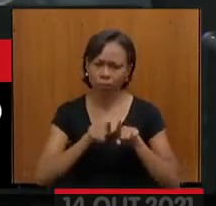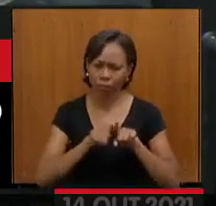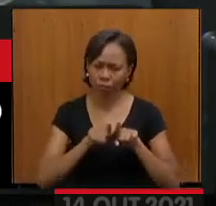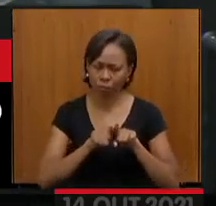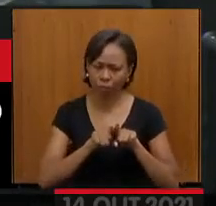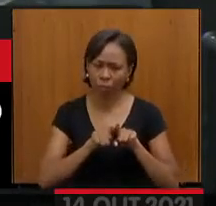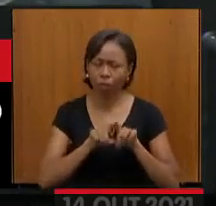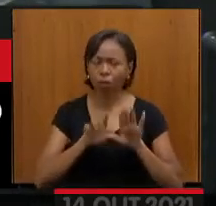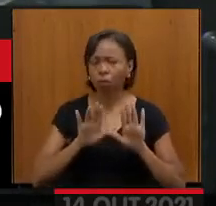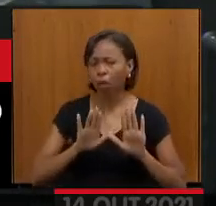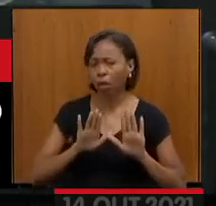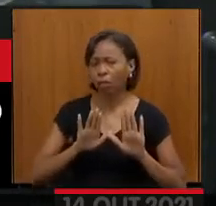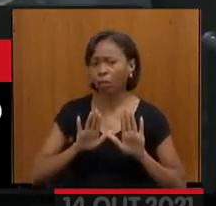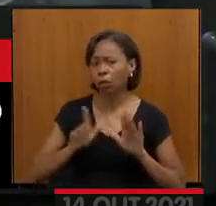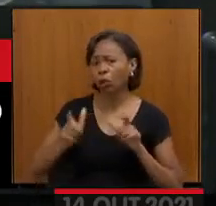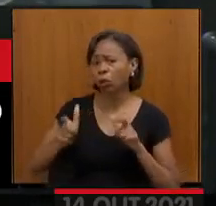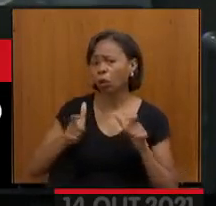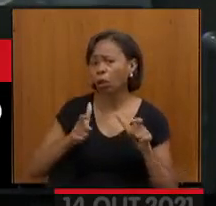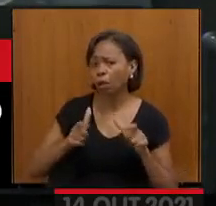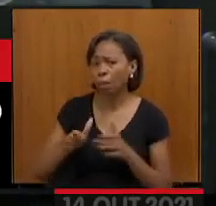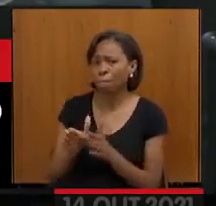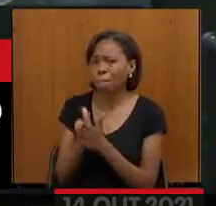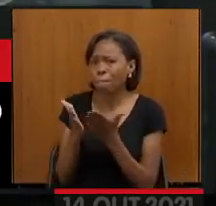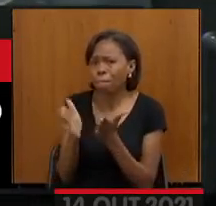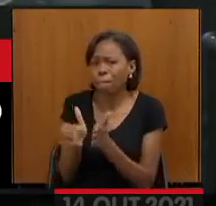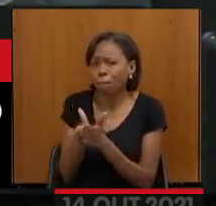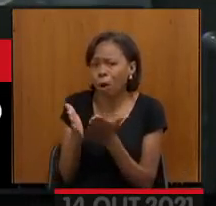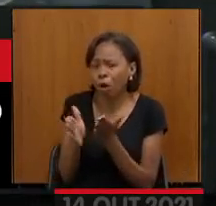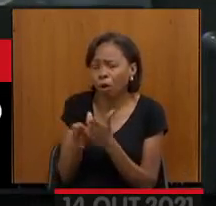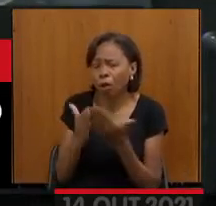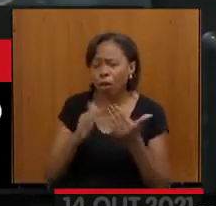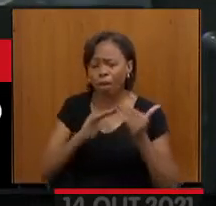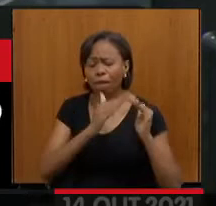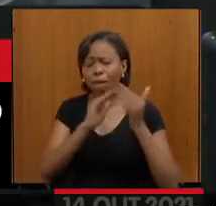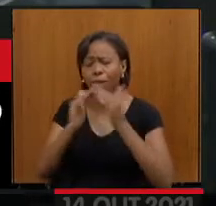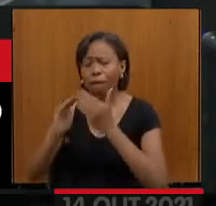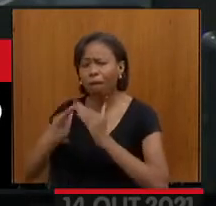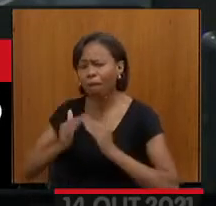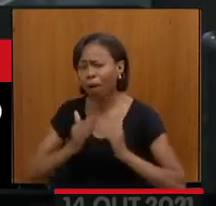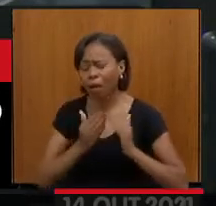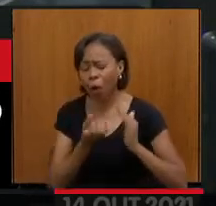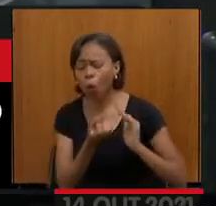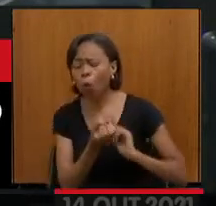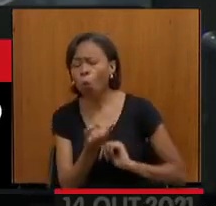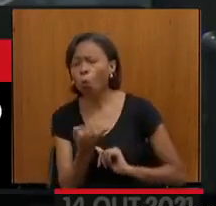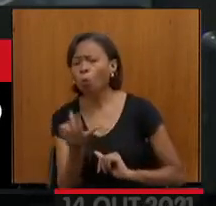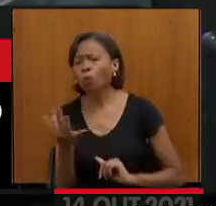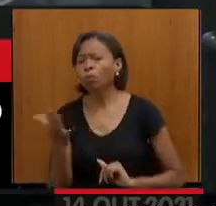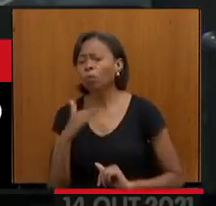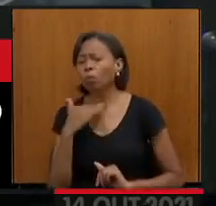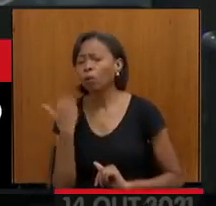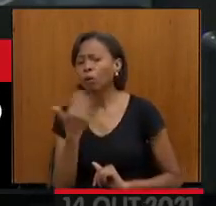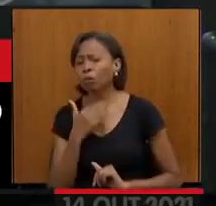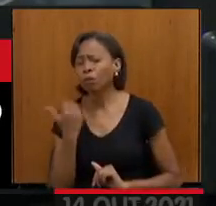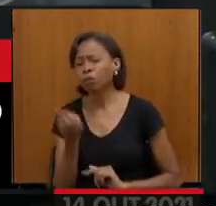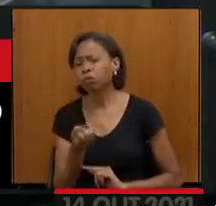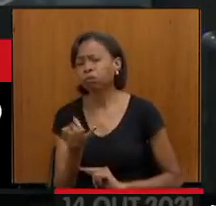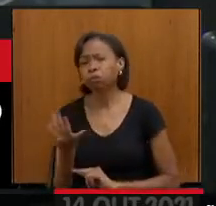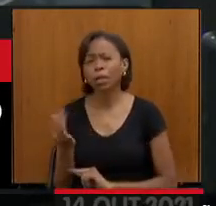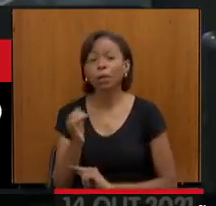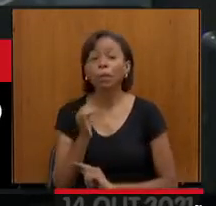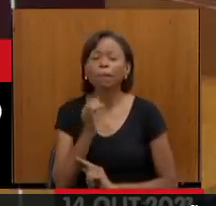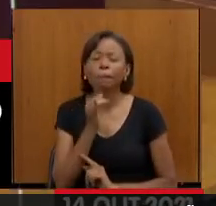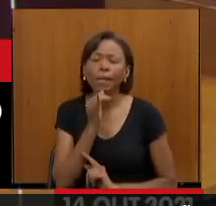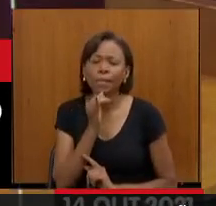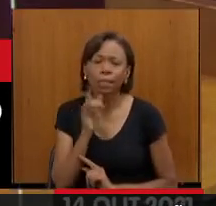nos bairros mais pobres, nas periferias, nós vamos ter os números, enfim, que a gente pode citar como um exemplo da